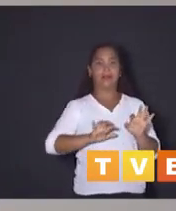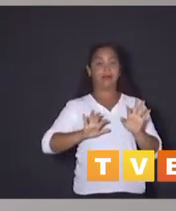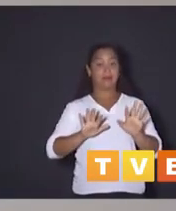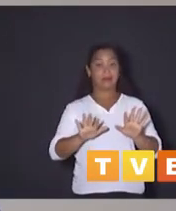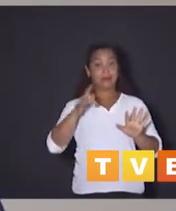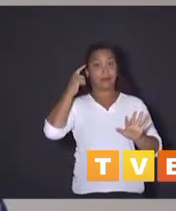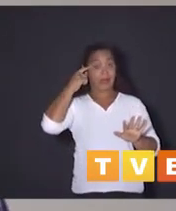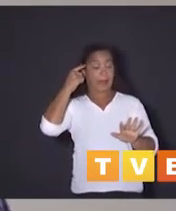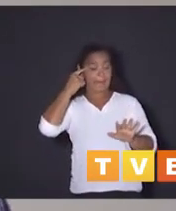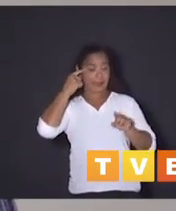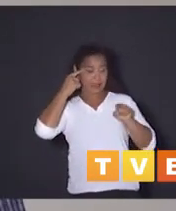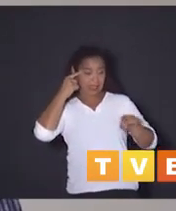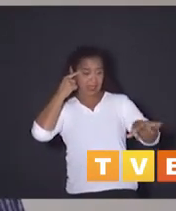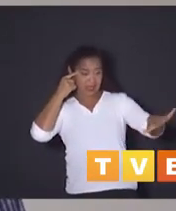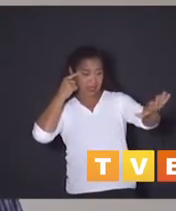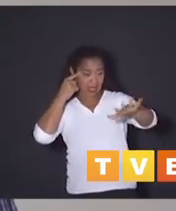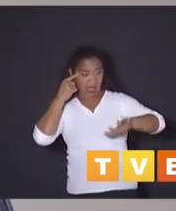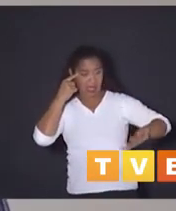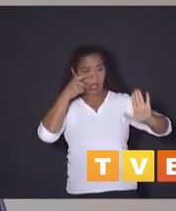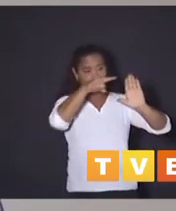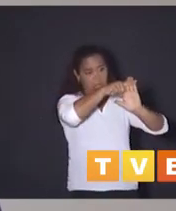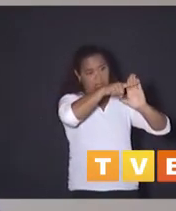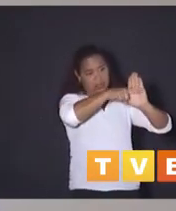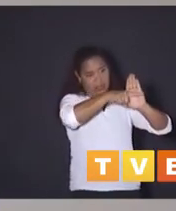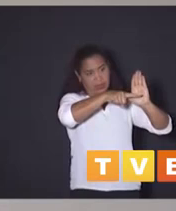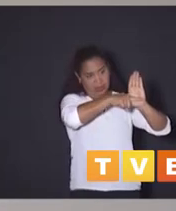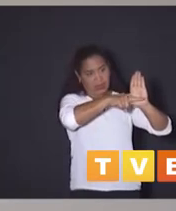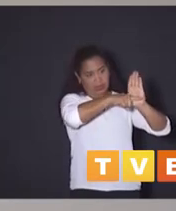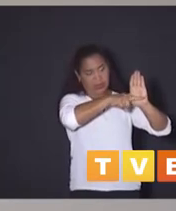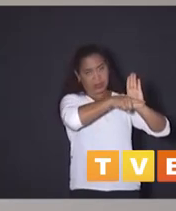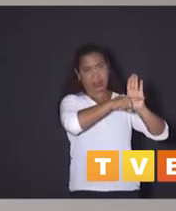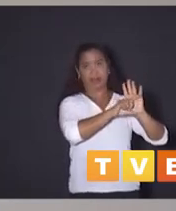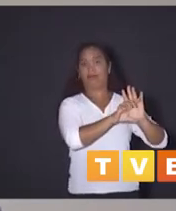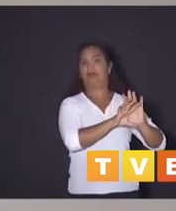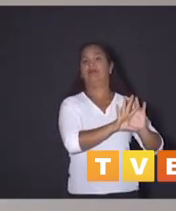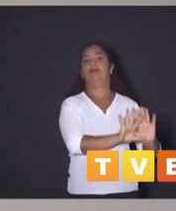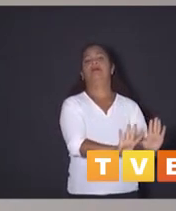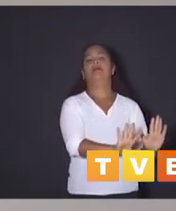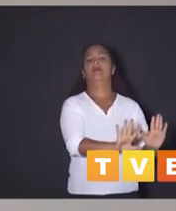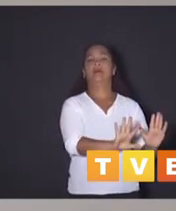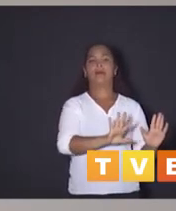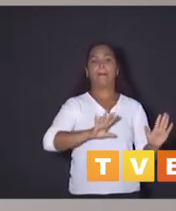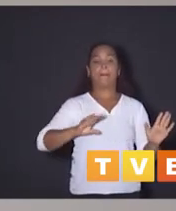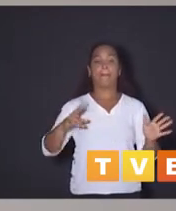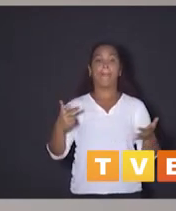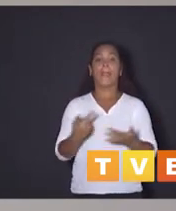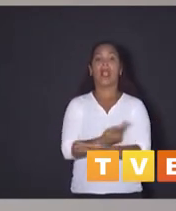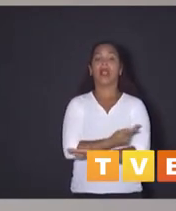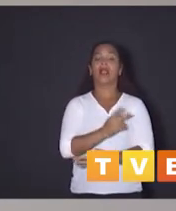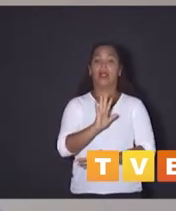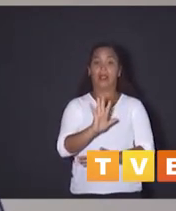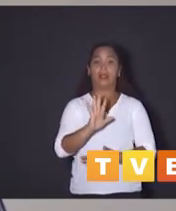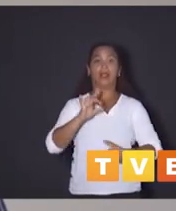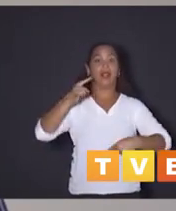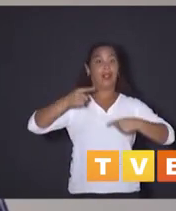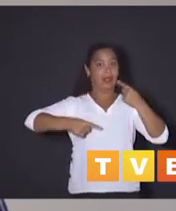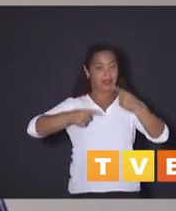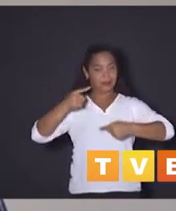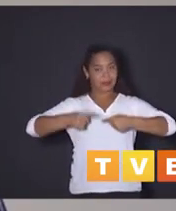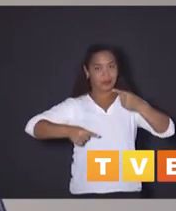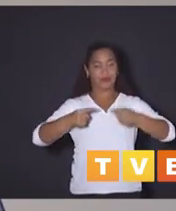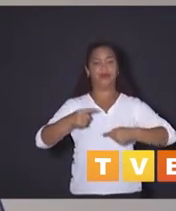lugar de muitas muitas vezes da negação e quando uma polêmica a contemporânea é essa discussão